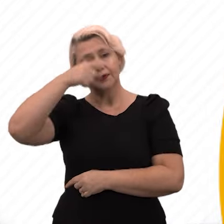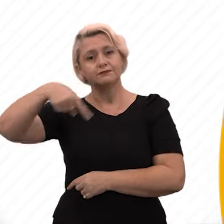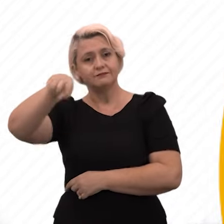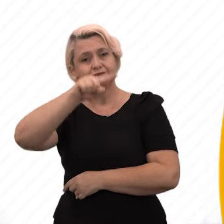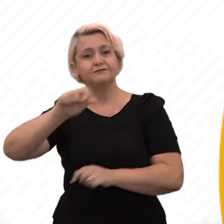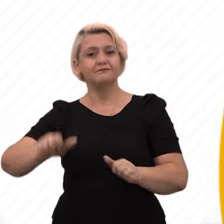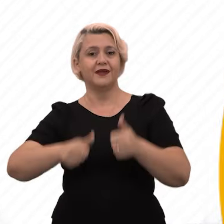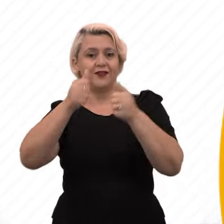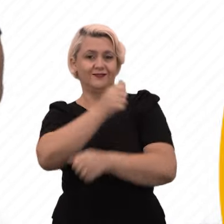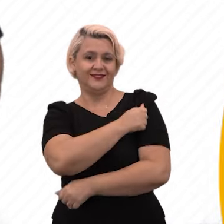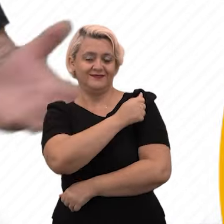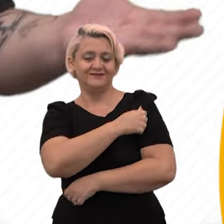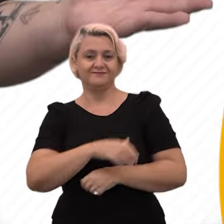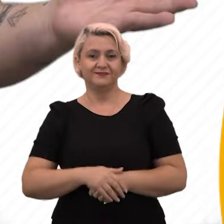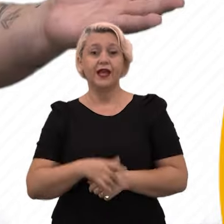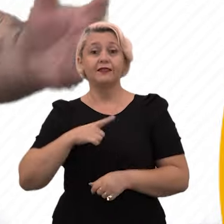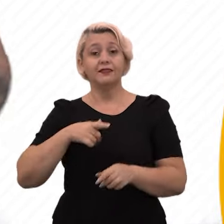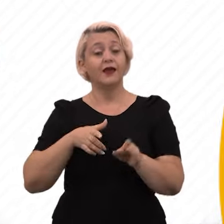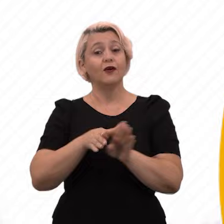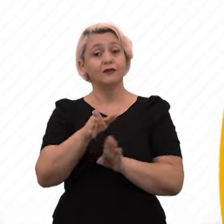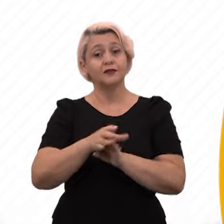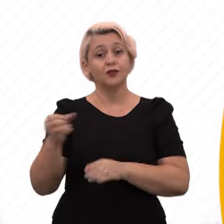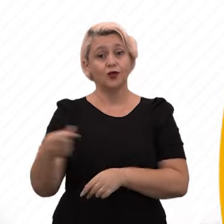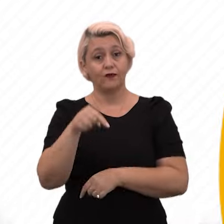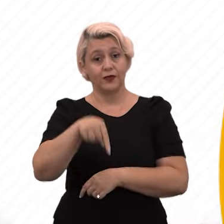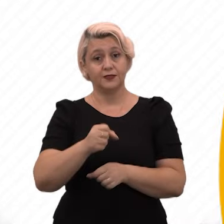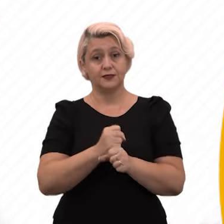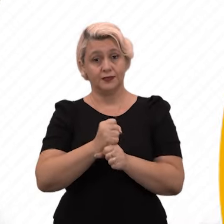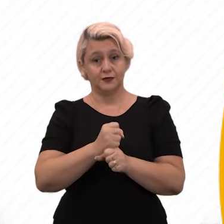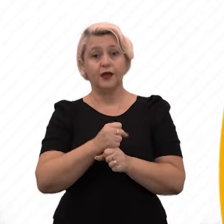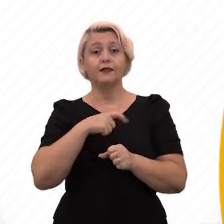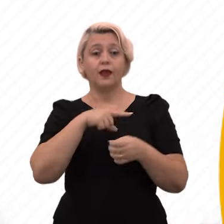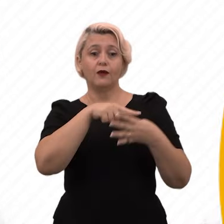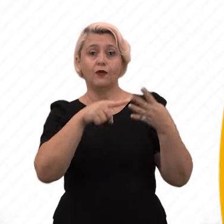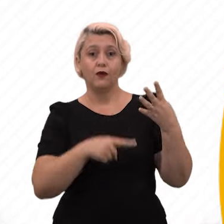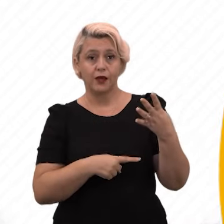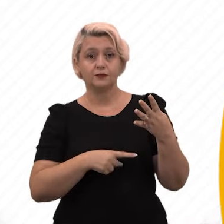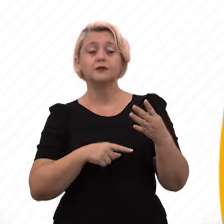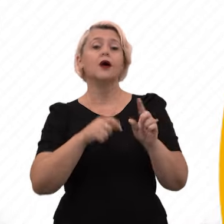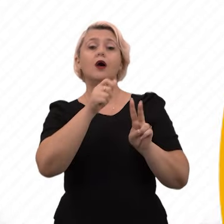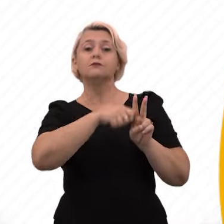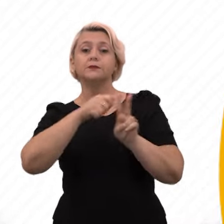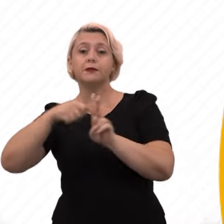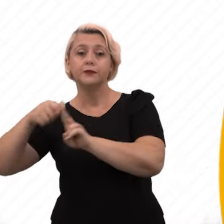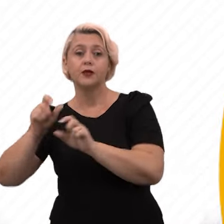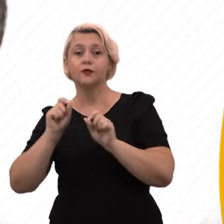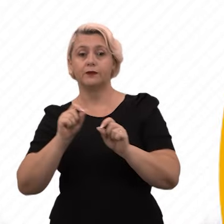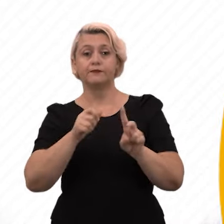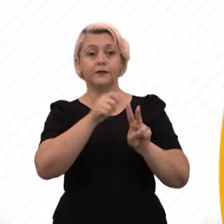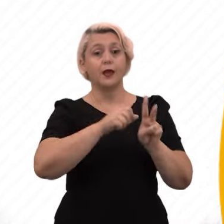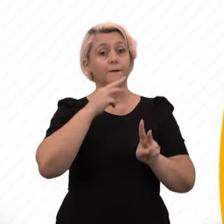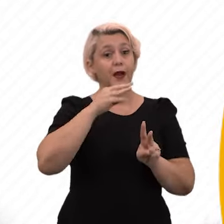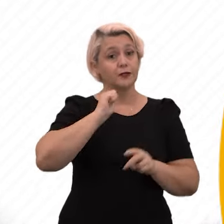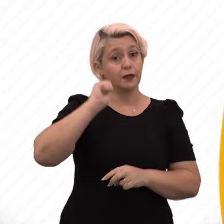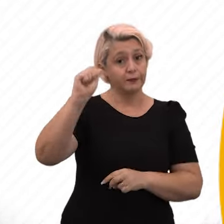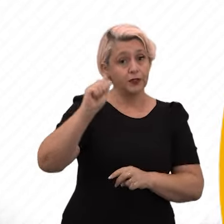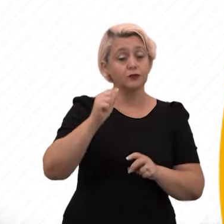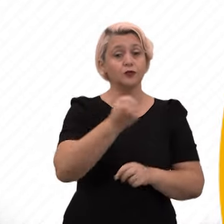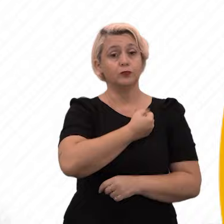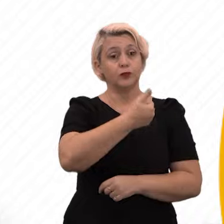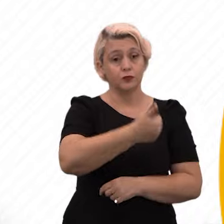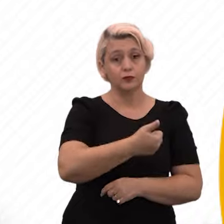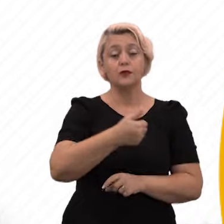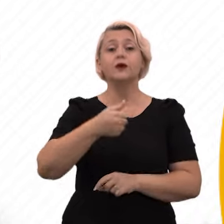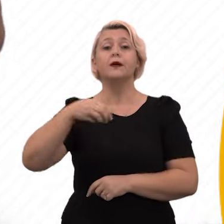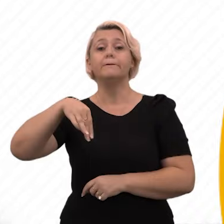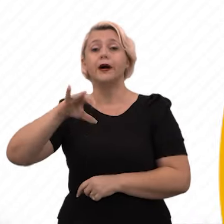estudantes. Teremos novas orientações para esse ano. O nosso material está dividido em 4 volumes, considerando os bimestres. Março, abril,